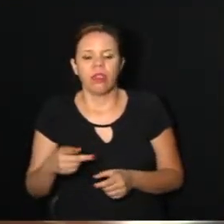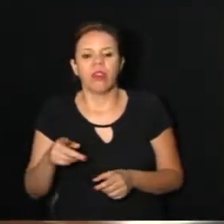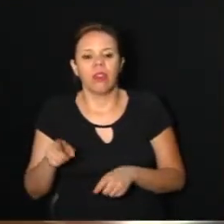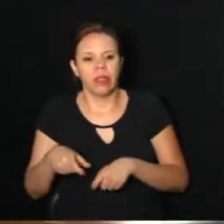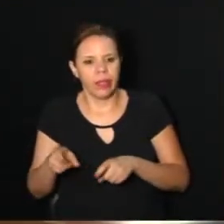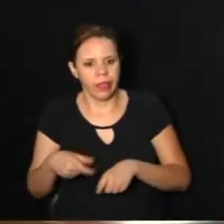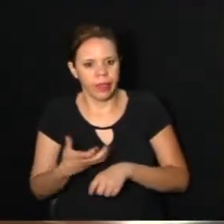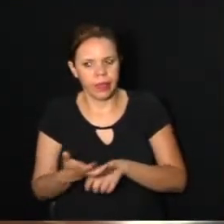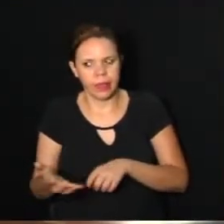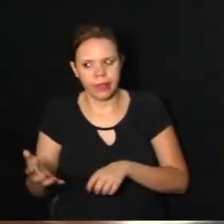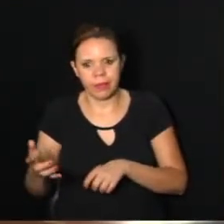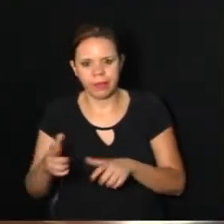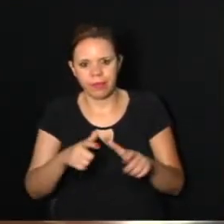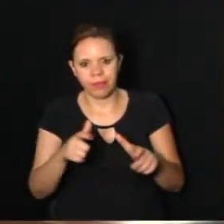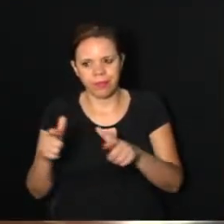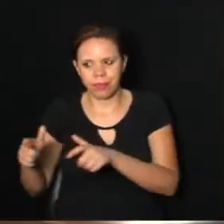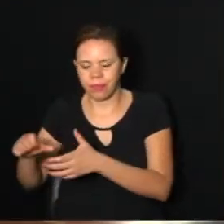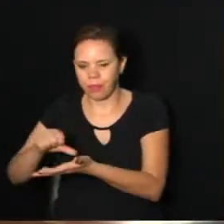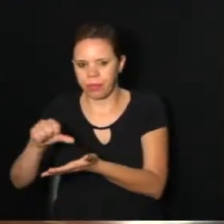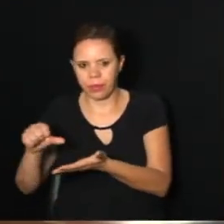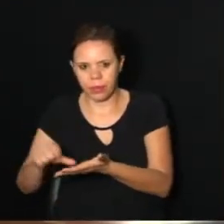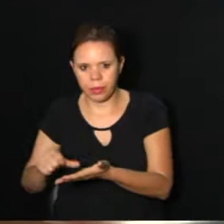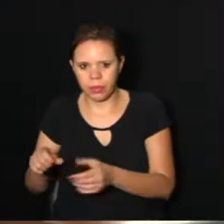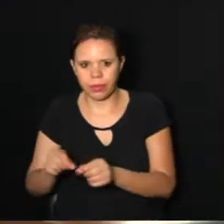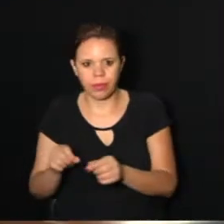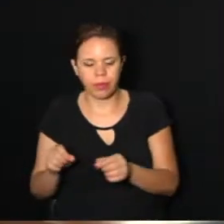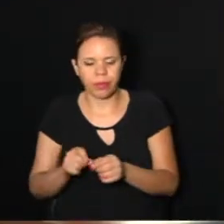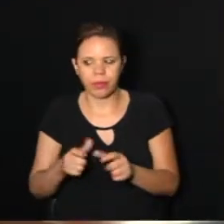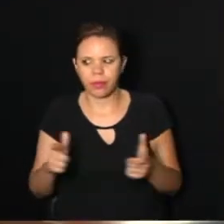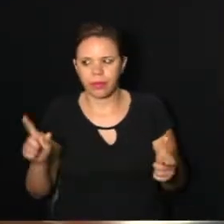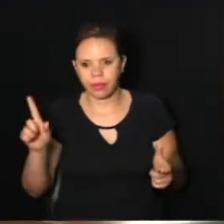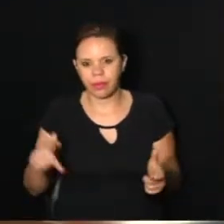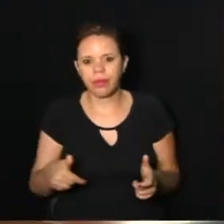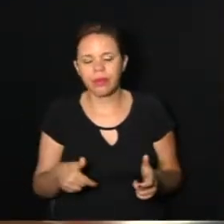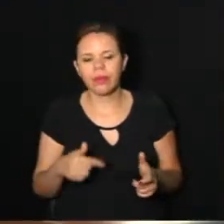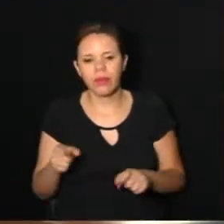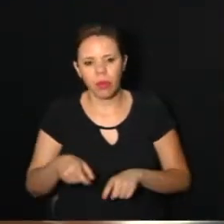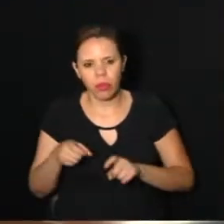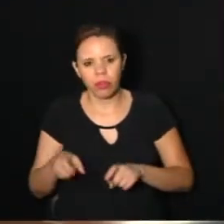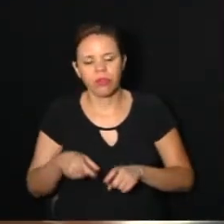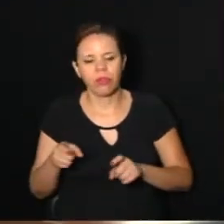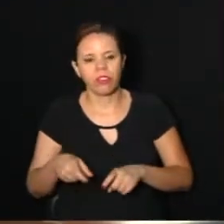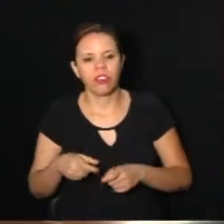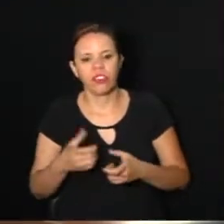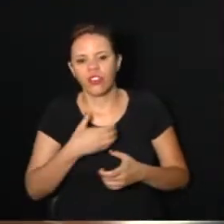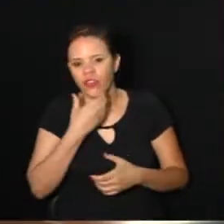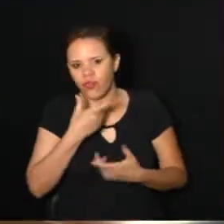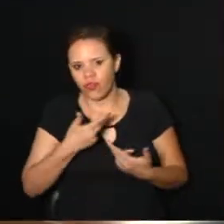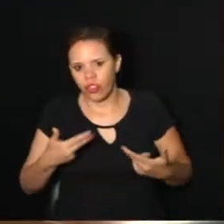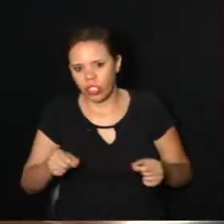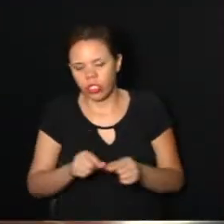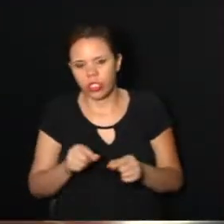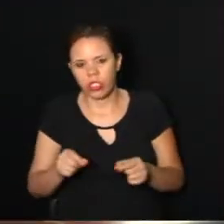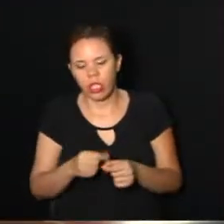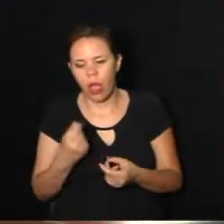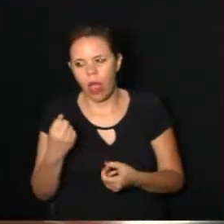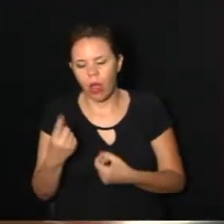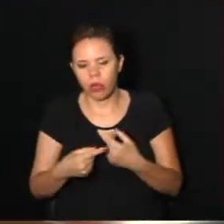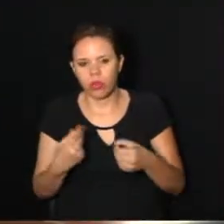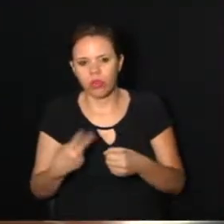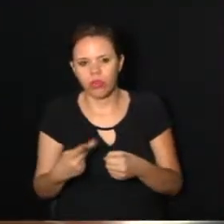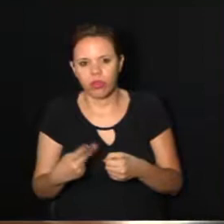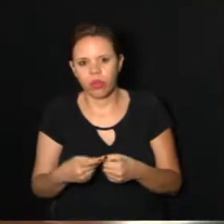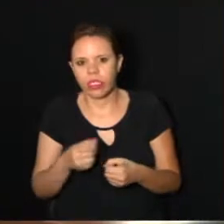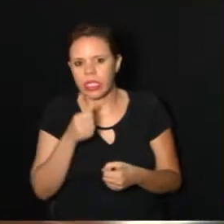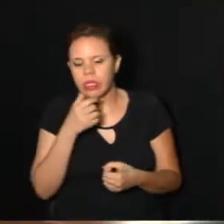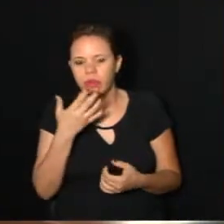da região, que a maioria é produtor de fruta, mas tem alguns subprodutos que eles fazem, de